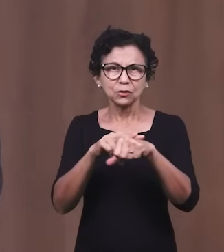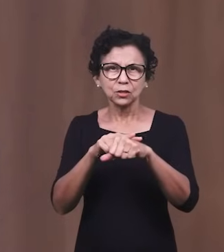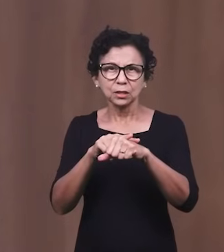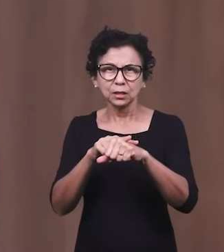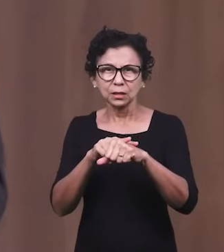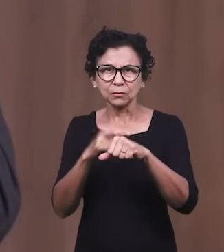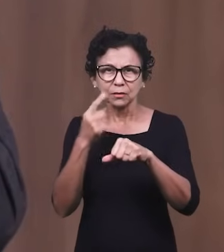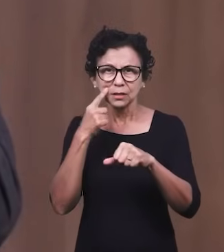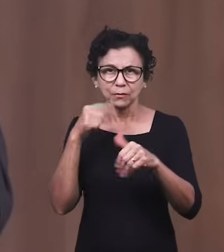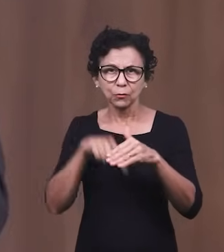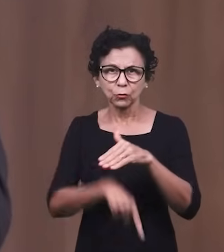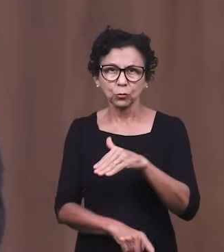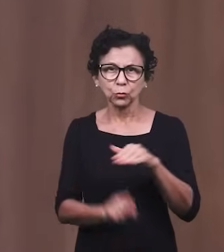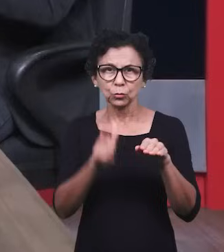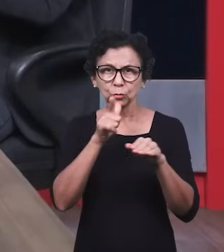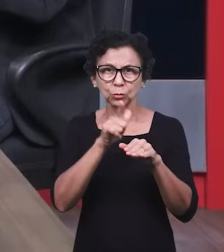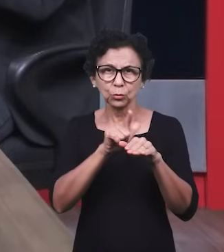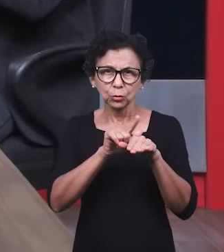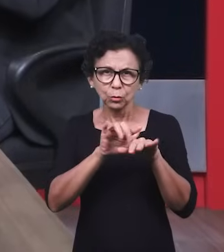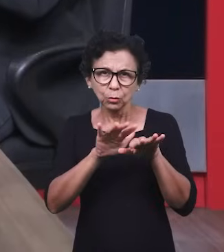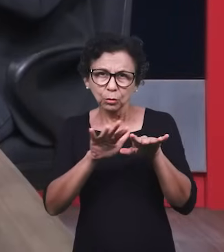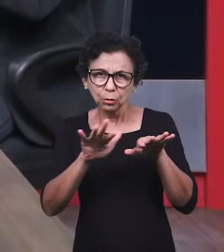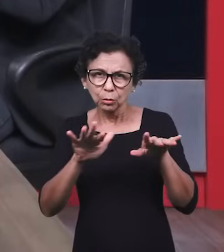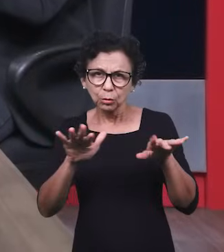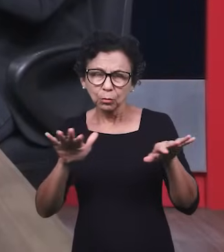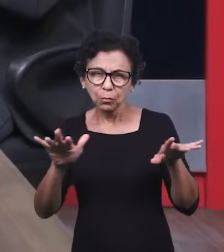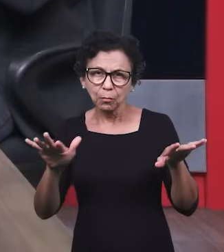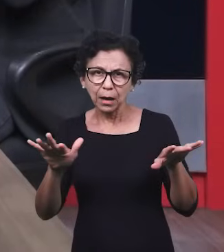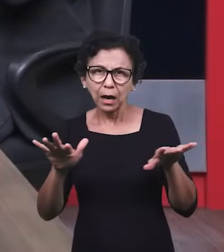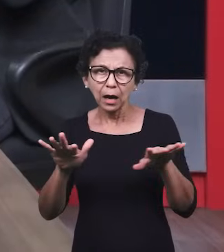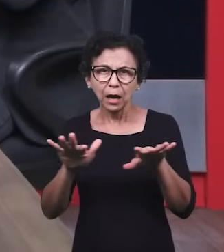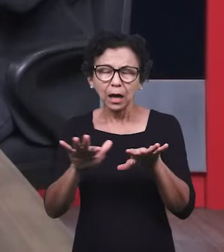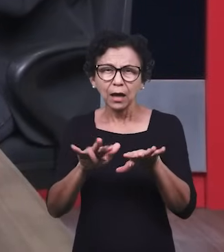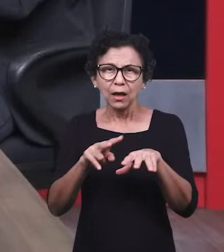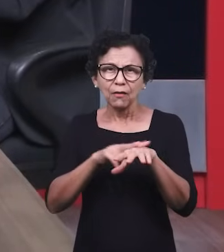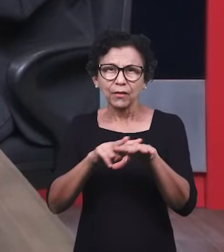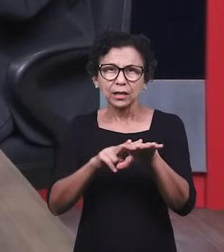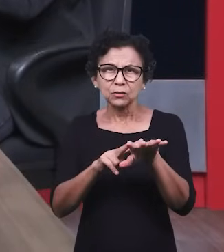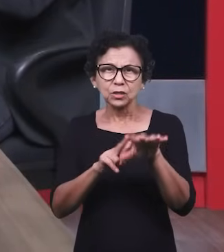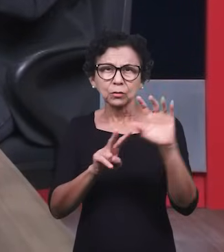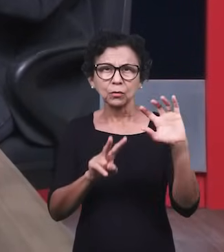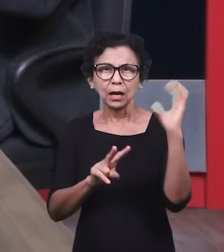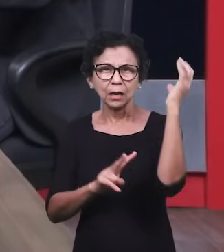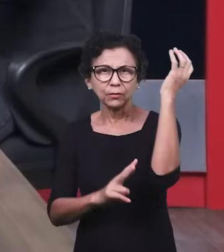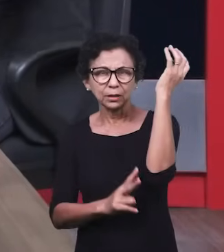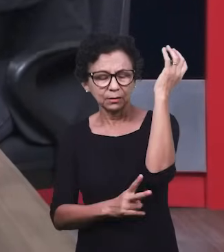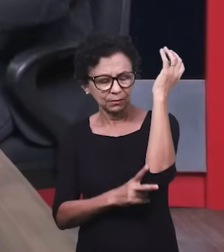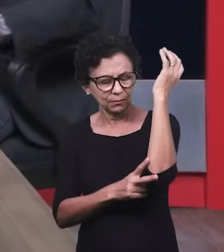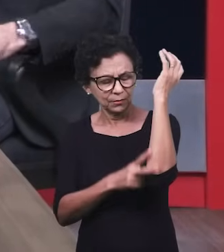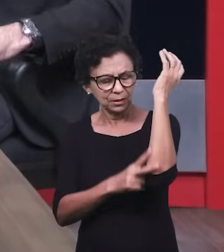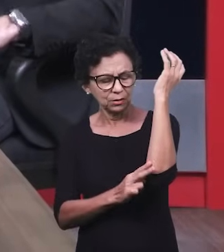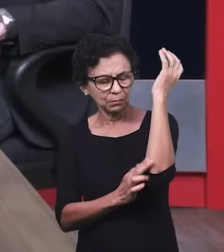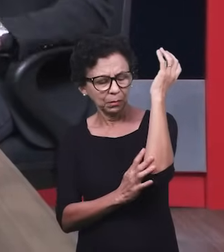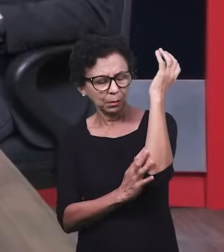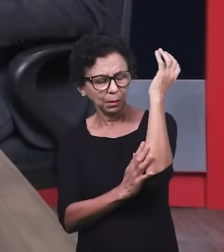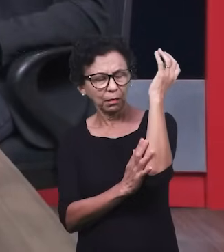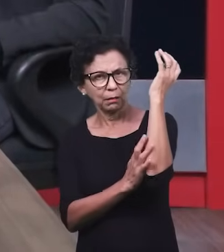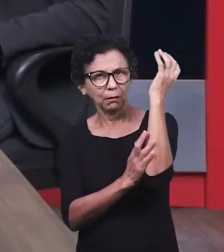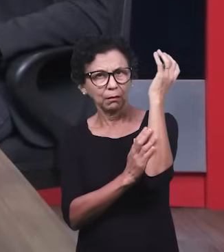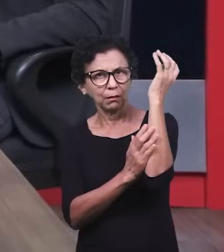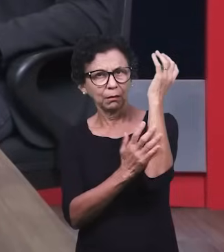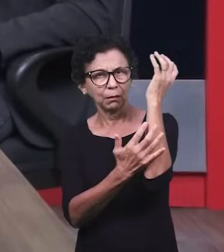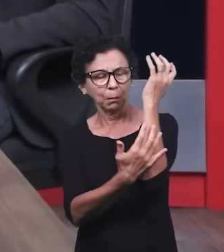observar em fund fundo de Lago às vezes eles se formam em tronco de árvore eles gostam muito de ambientes mais sombreados né